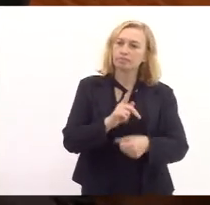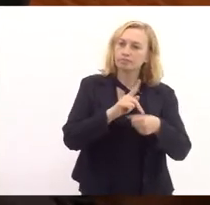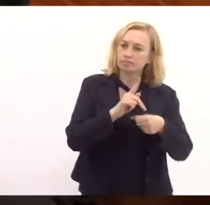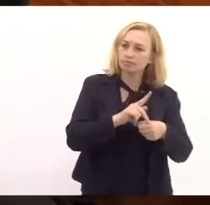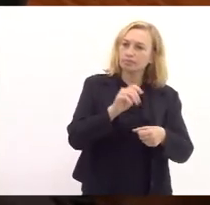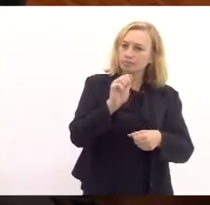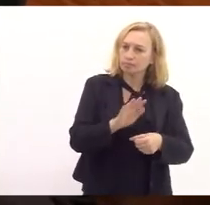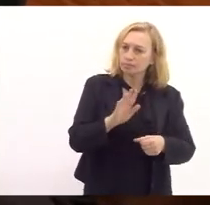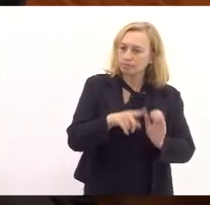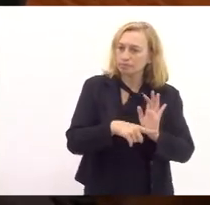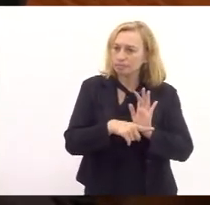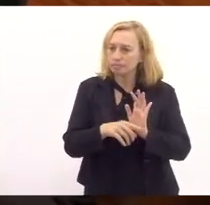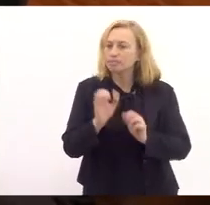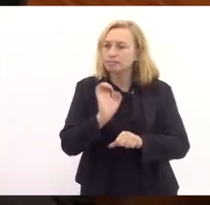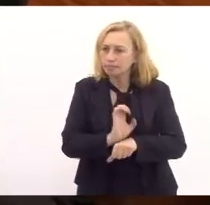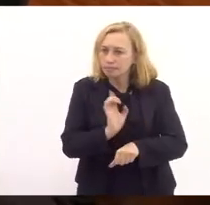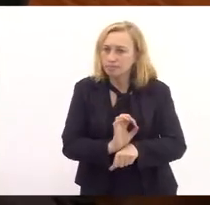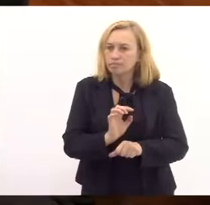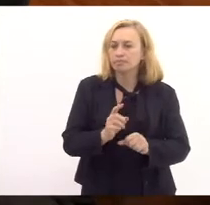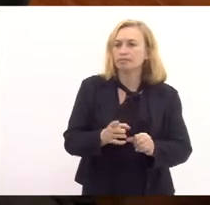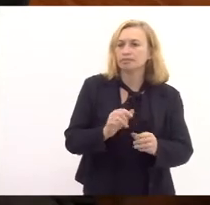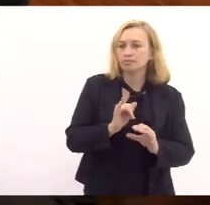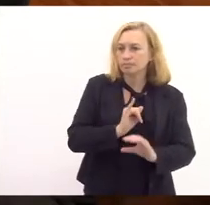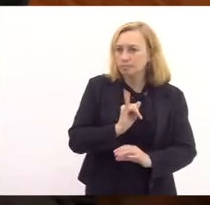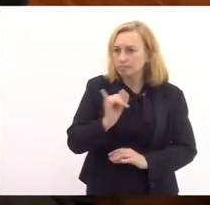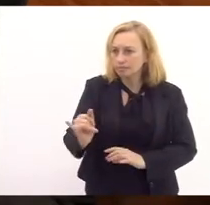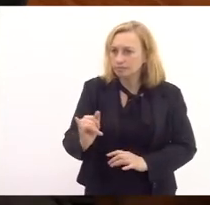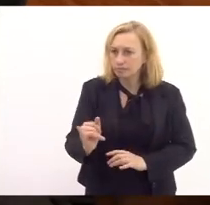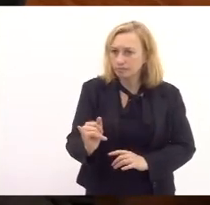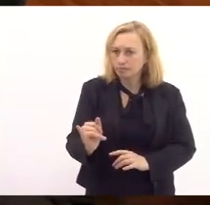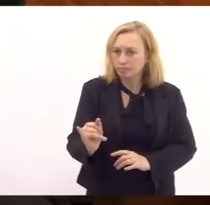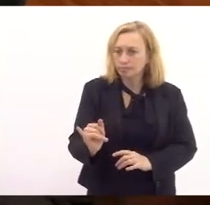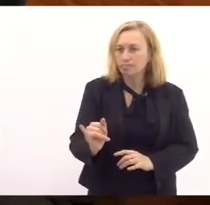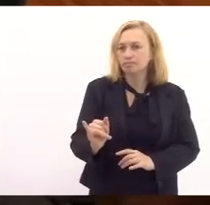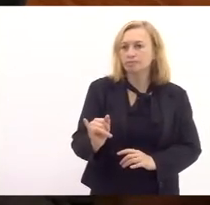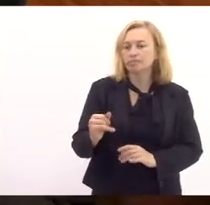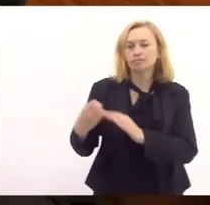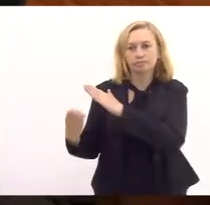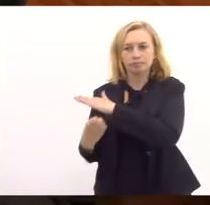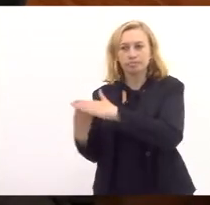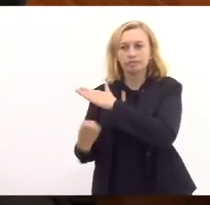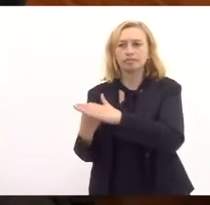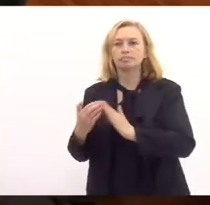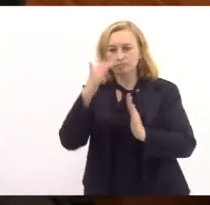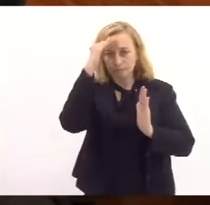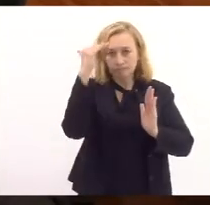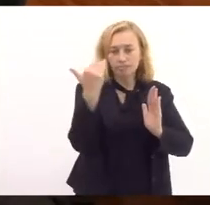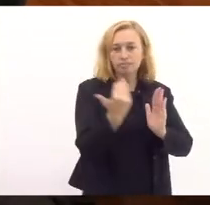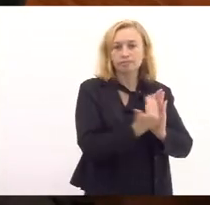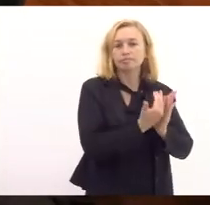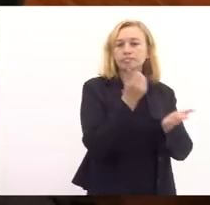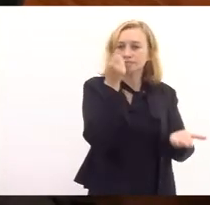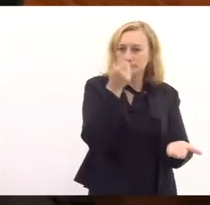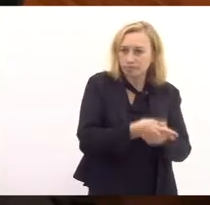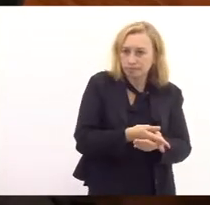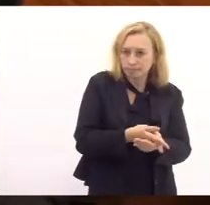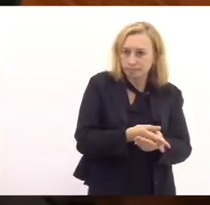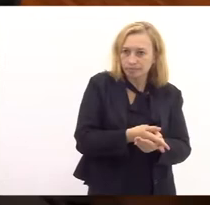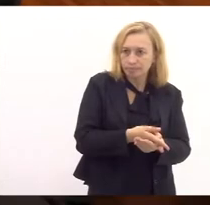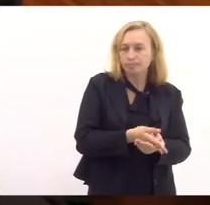do Estado notifica a concessionária para cumprimento, para pagamento do auto de